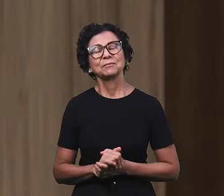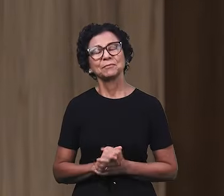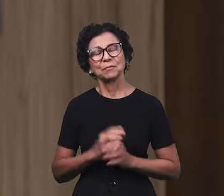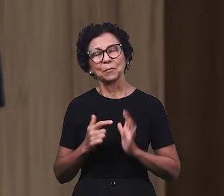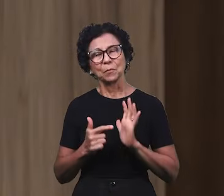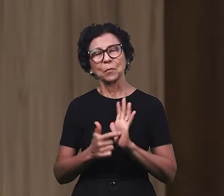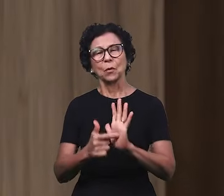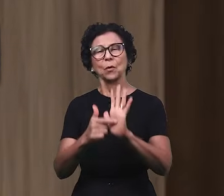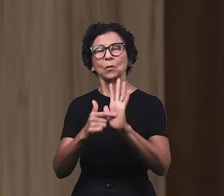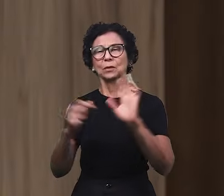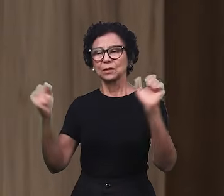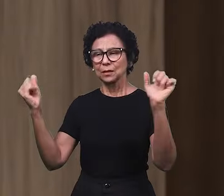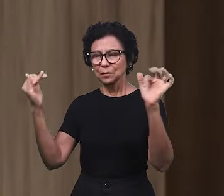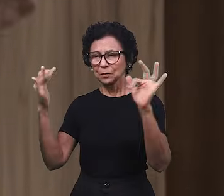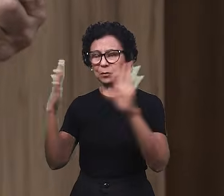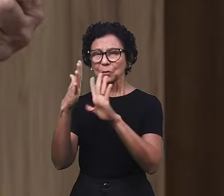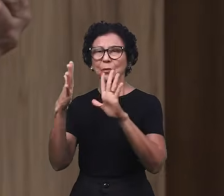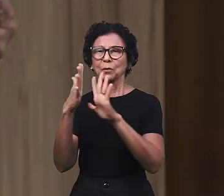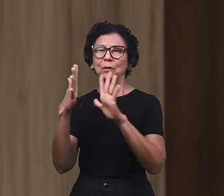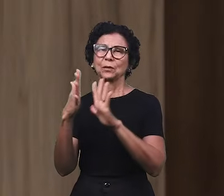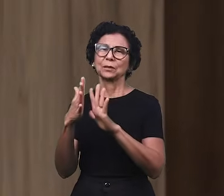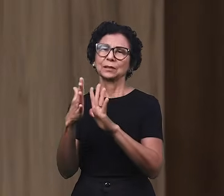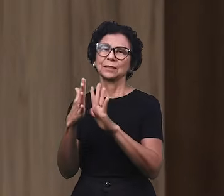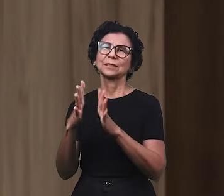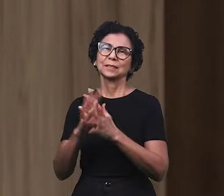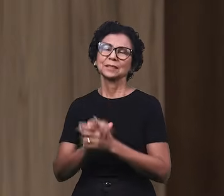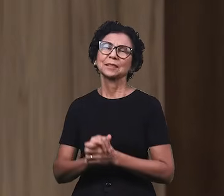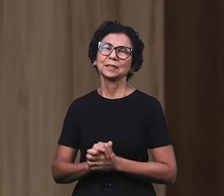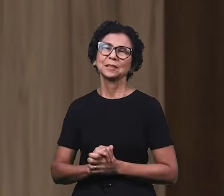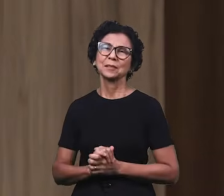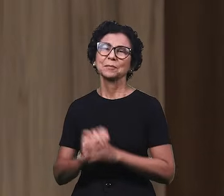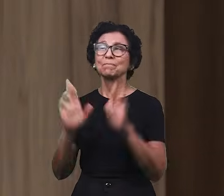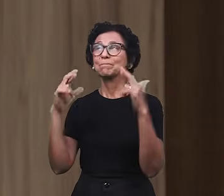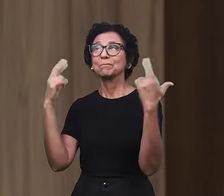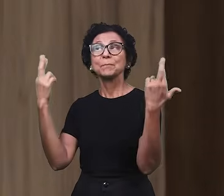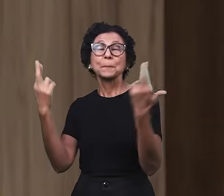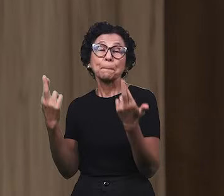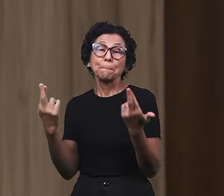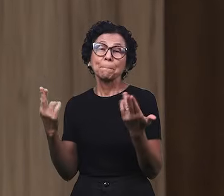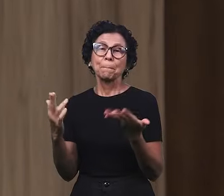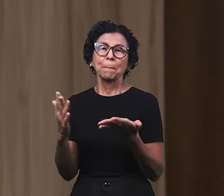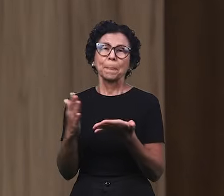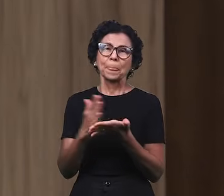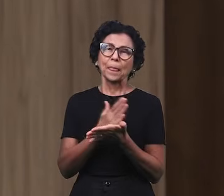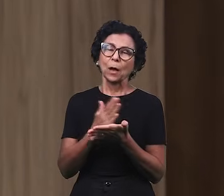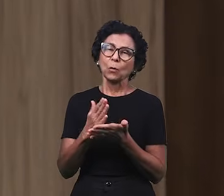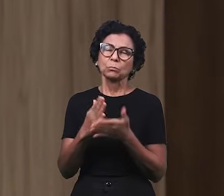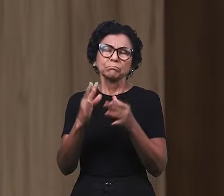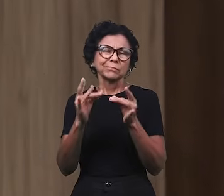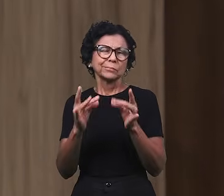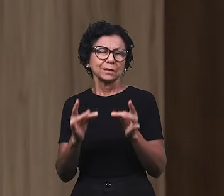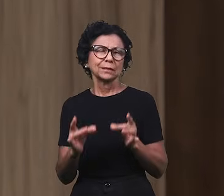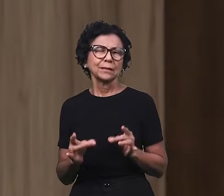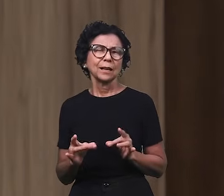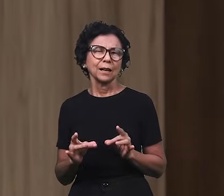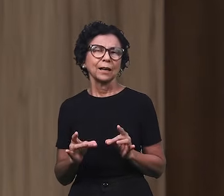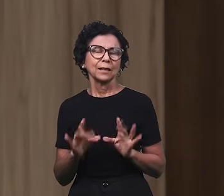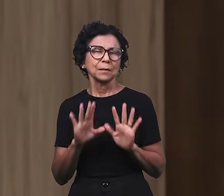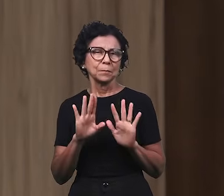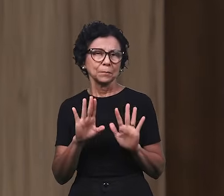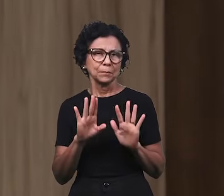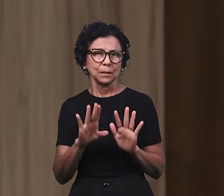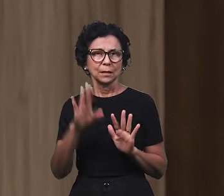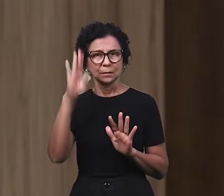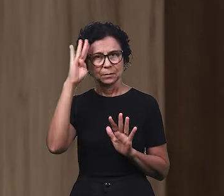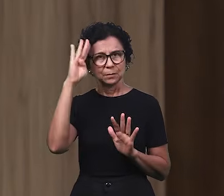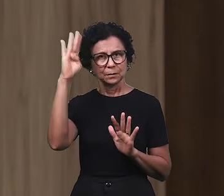a grandeza, a glória, o esplendor das suas maravilhas. Então, há alguns outros detalhes, mas eu gostaria